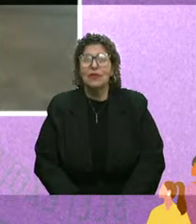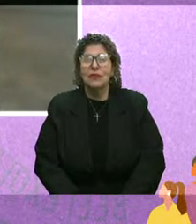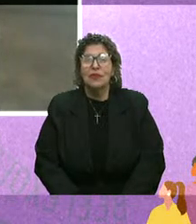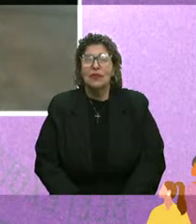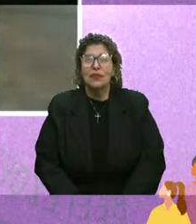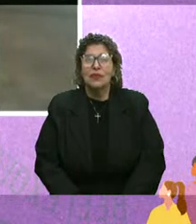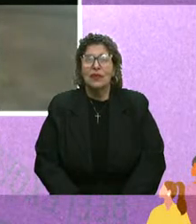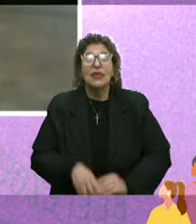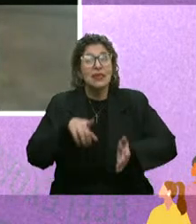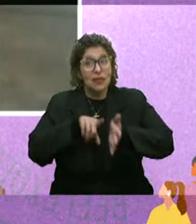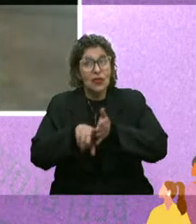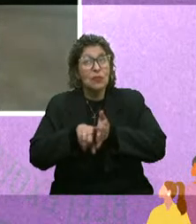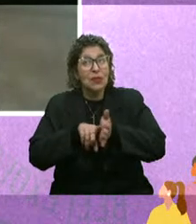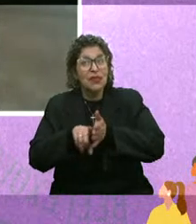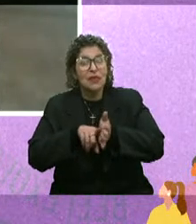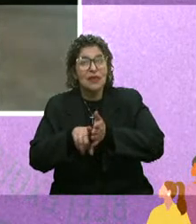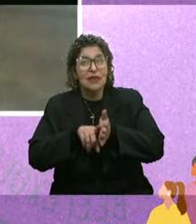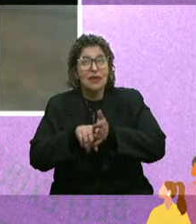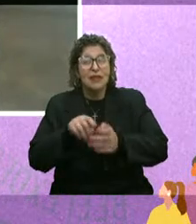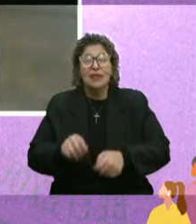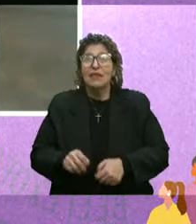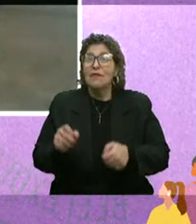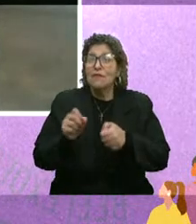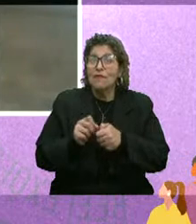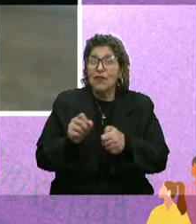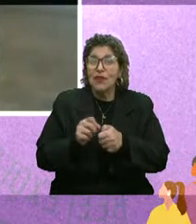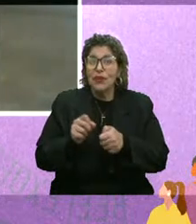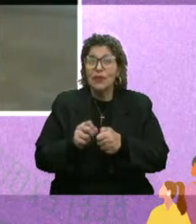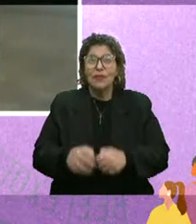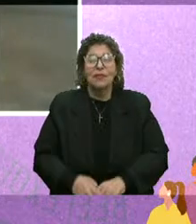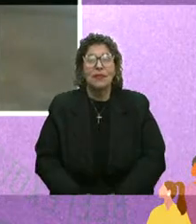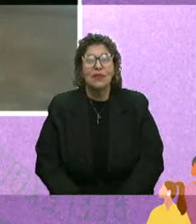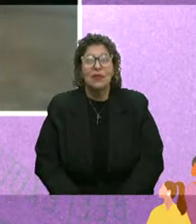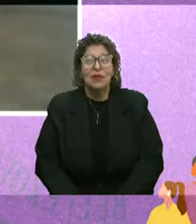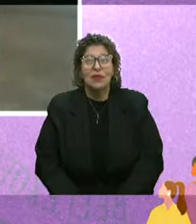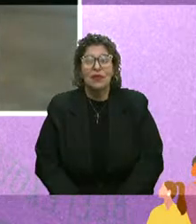contente na pesquisa que foi feita, que mostra realmente